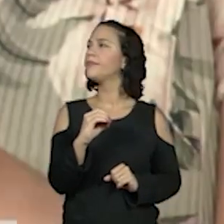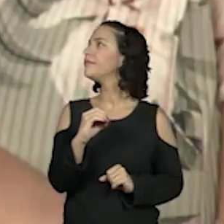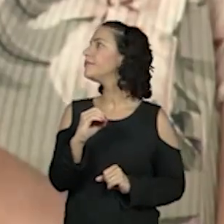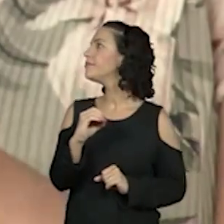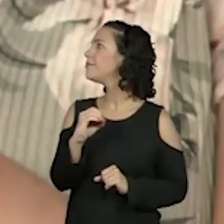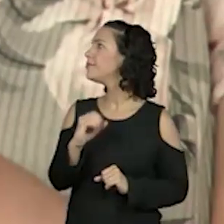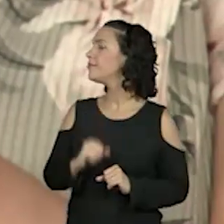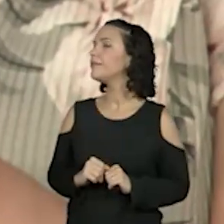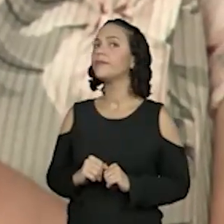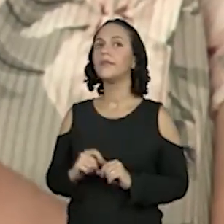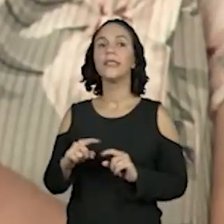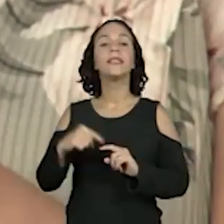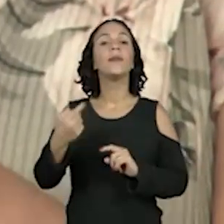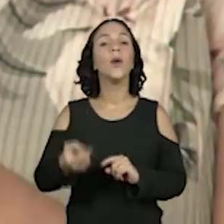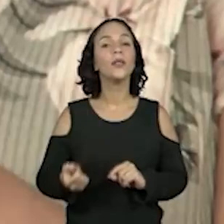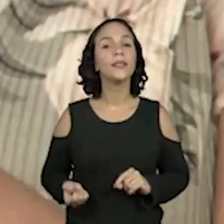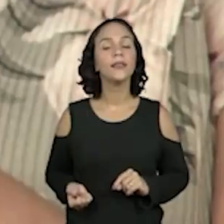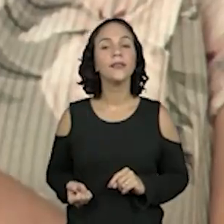E